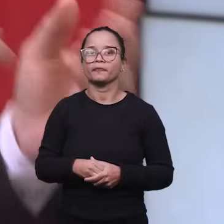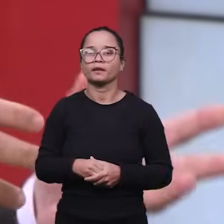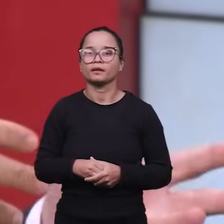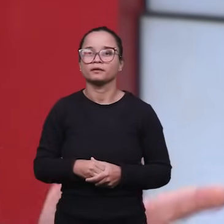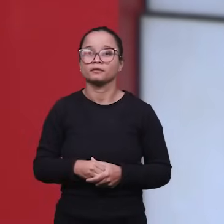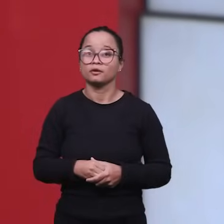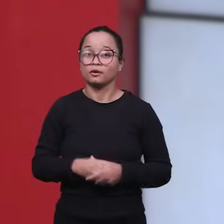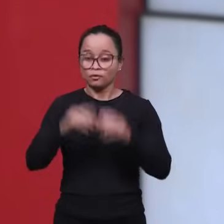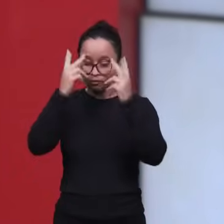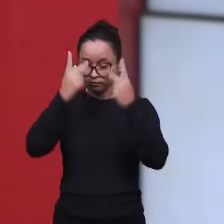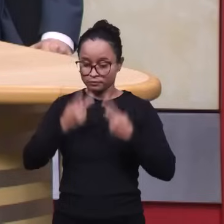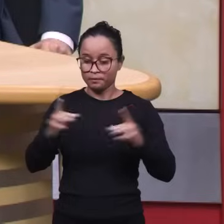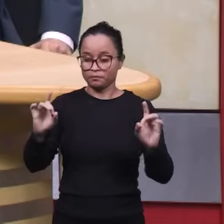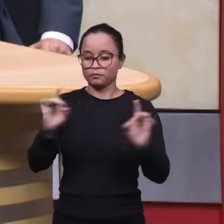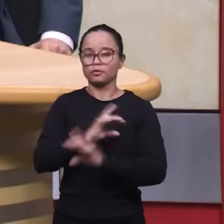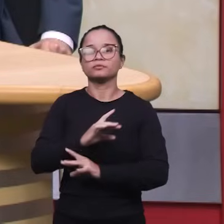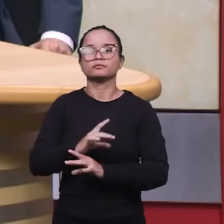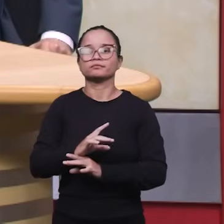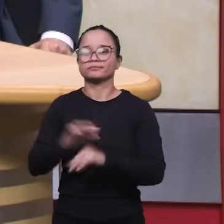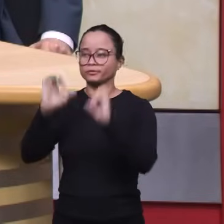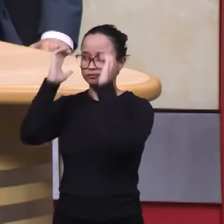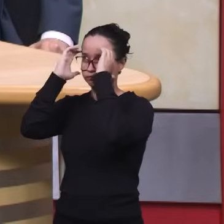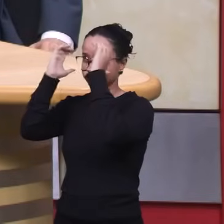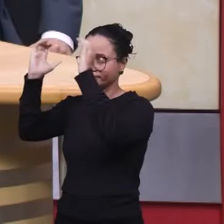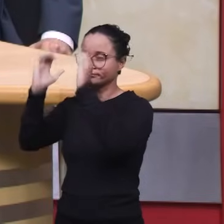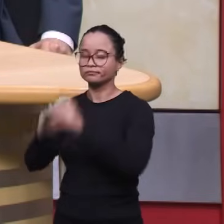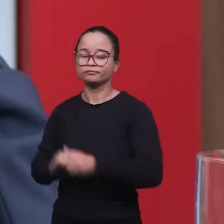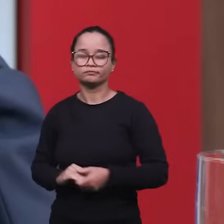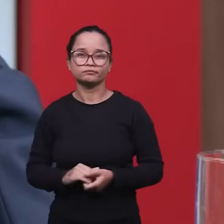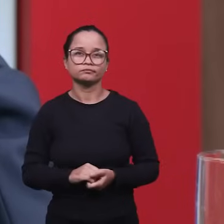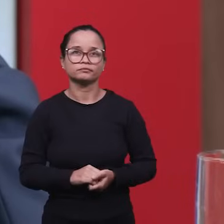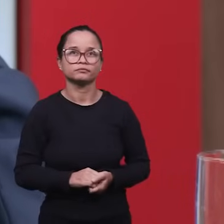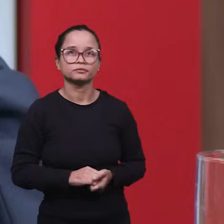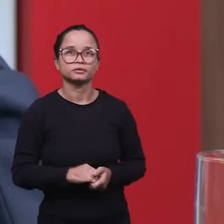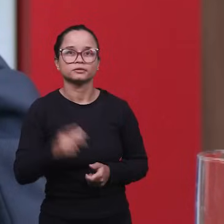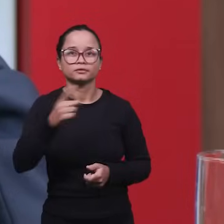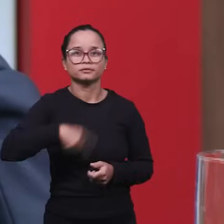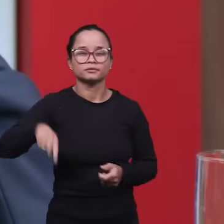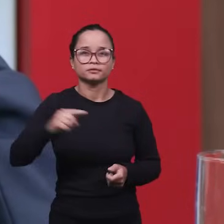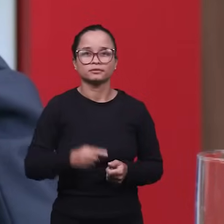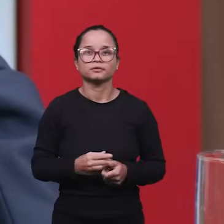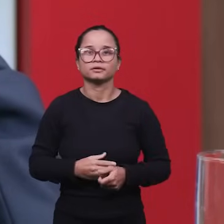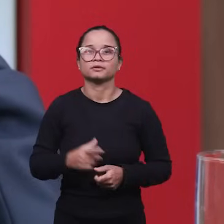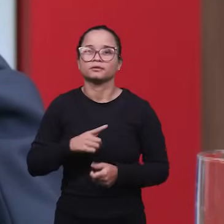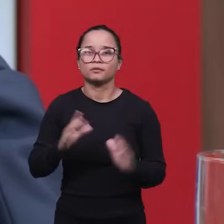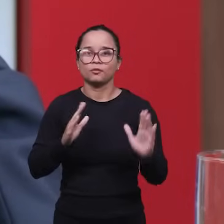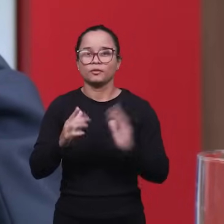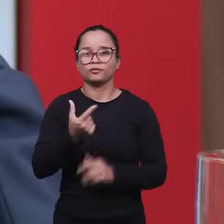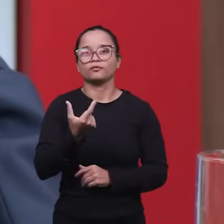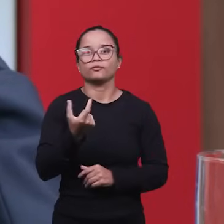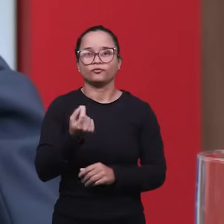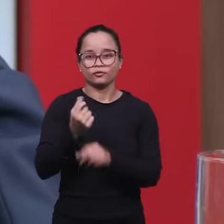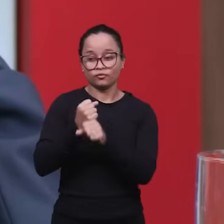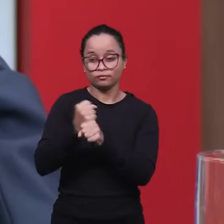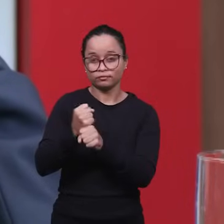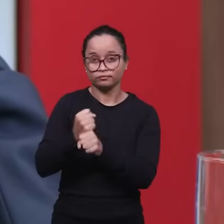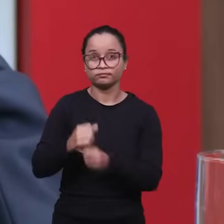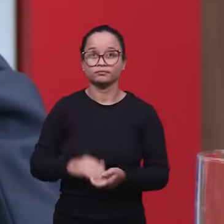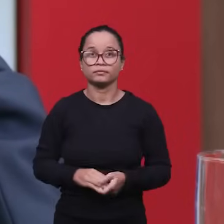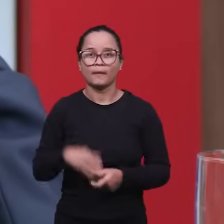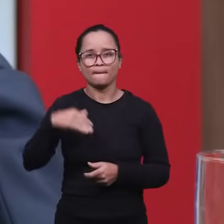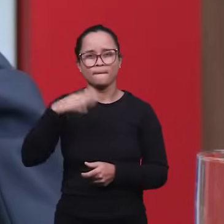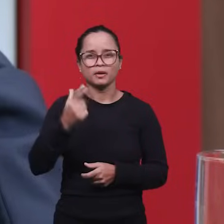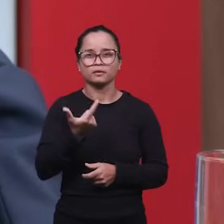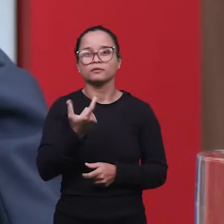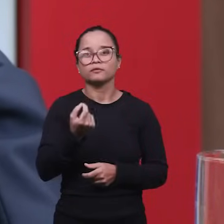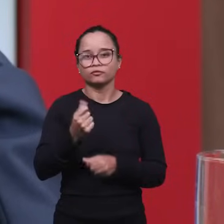estar pronto para ouvir. Nós tivemos, há uns 20 anos atrás, mais